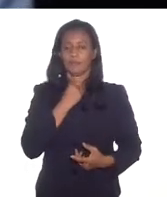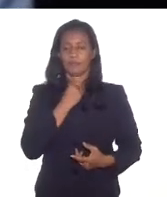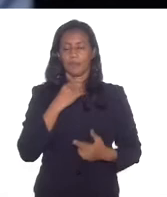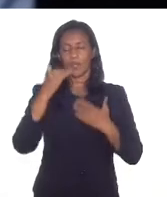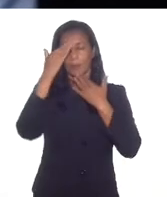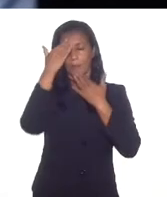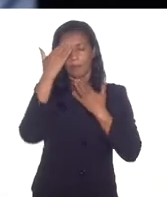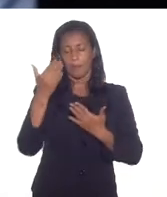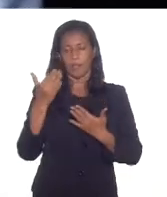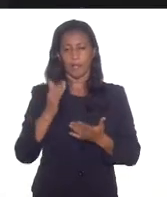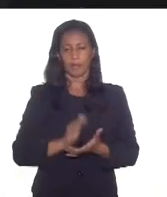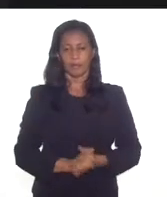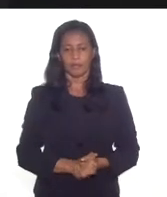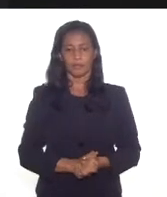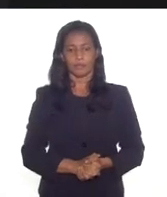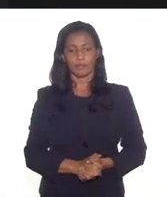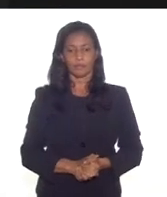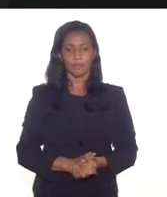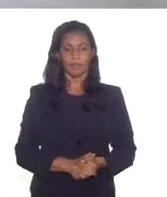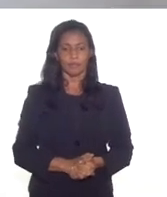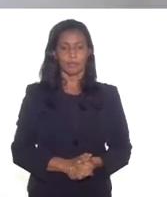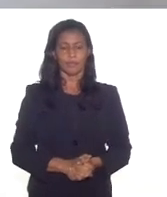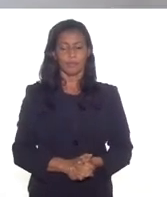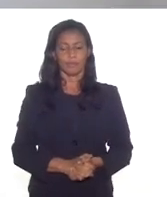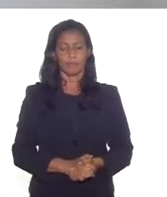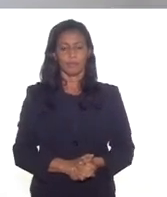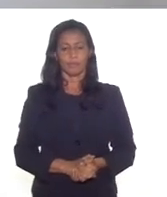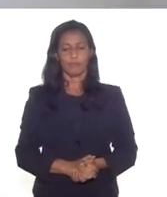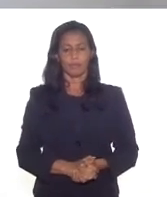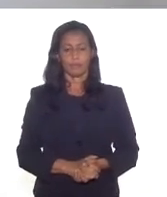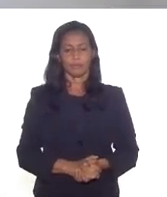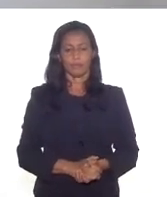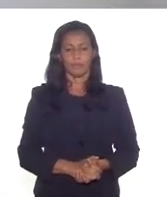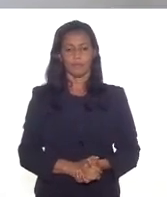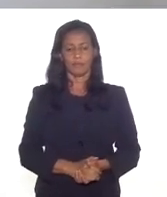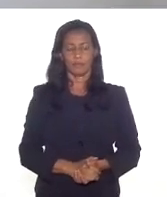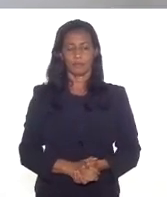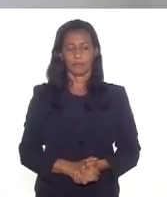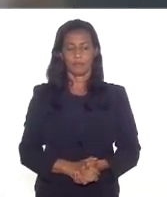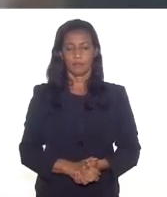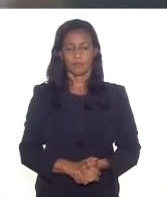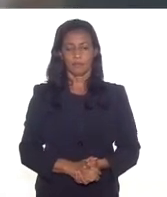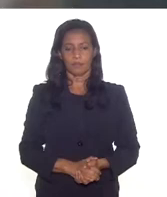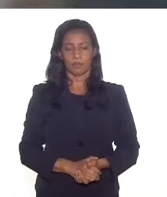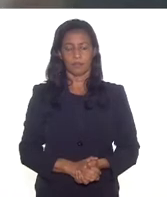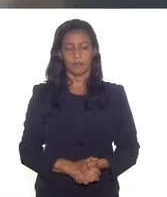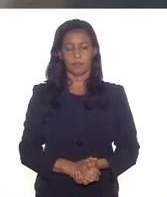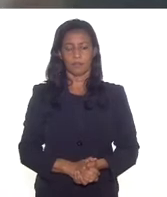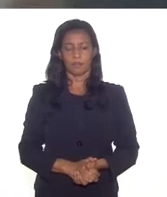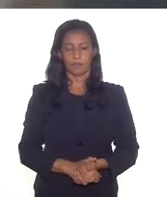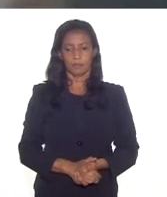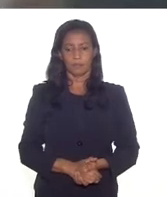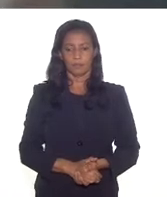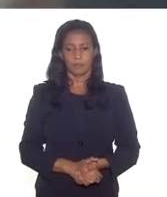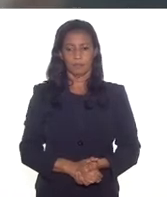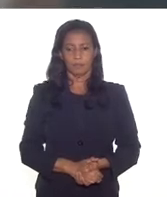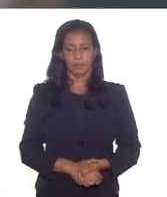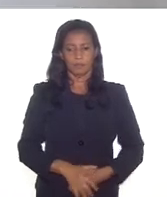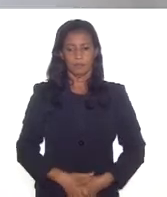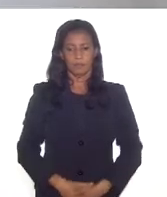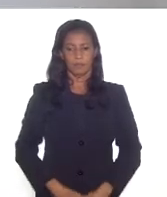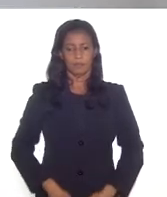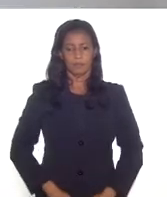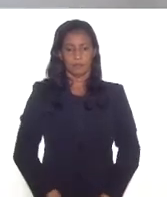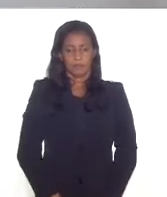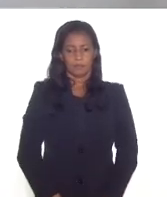Obrigado, presidente. Eu quero passar para o Alexandre Freitas e terminar para conceder coautoria no... pela... também, Lucinha.